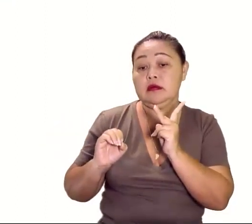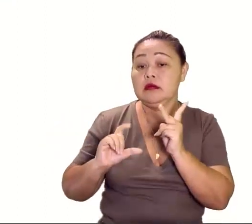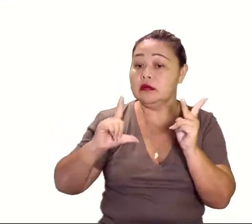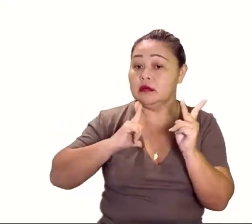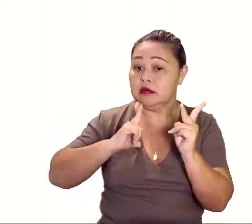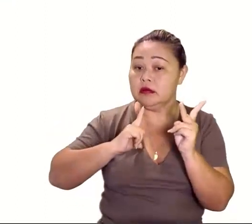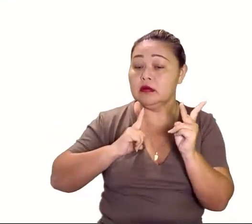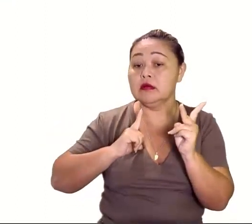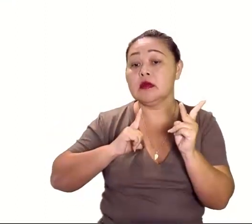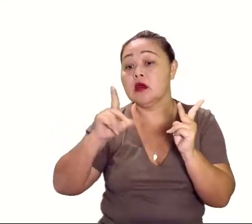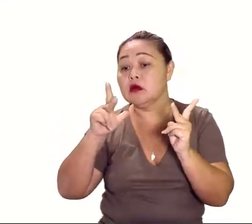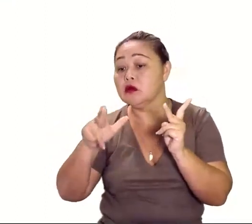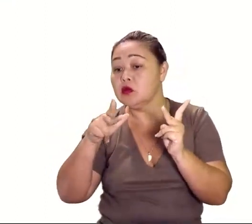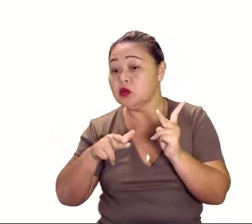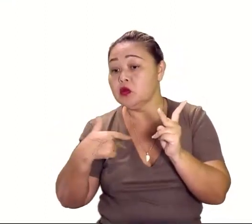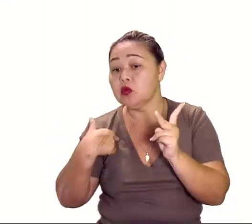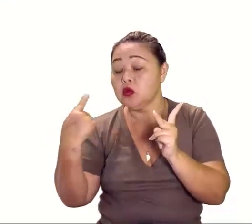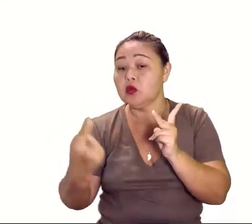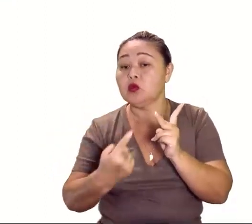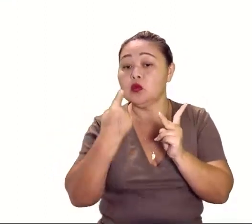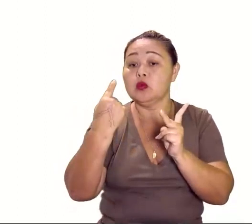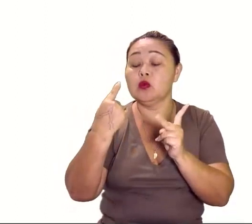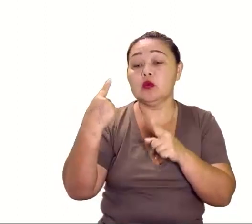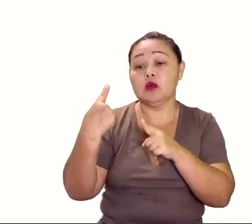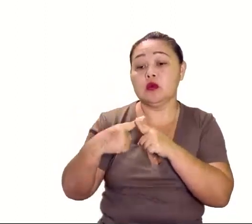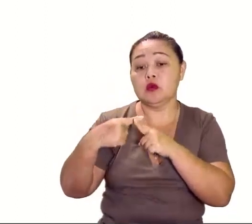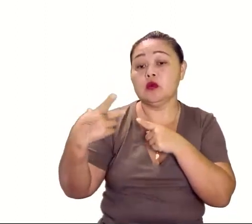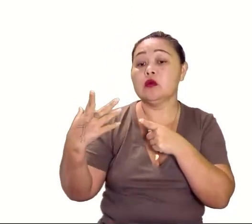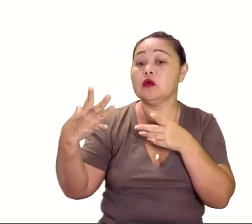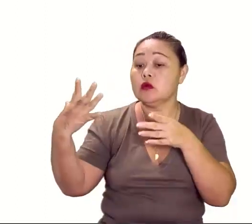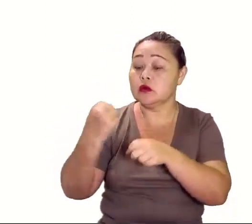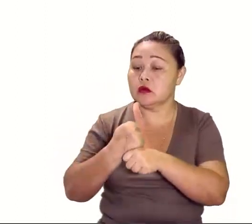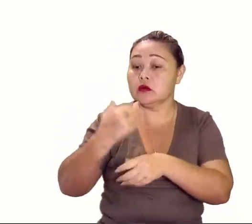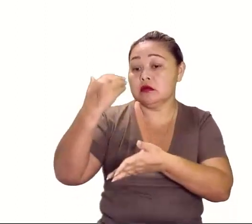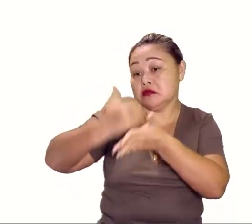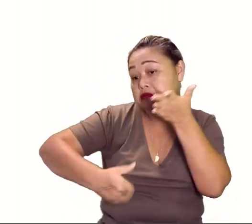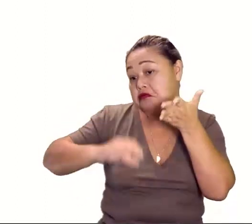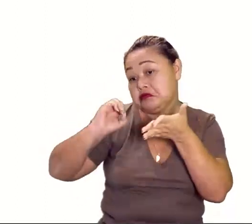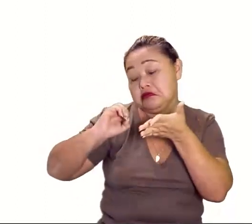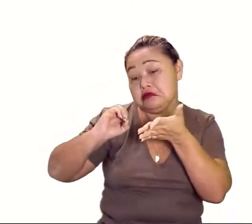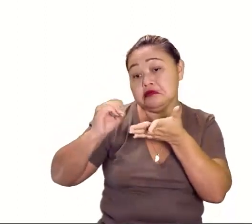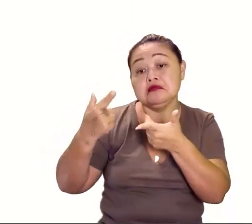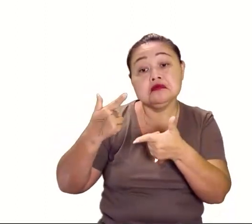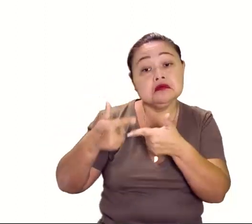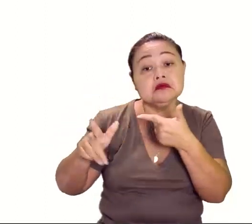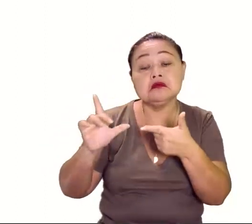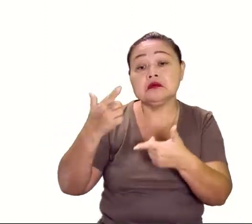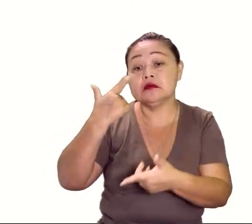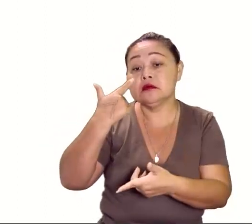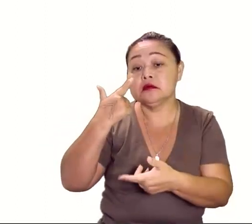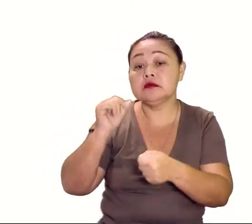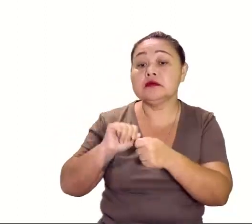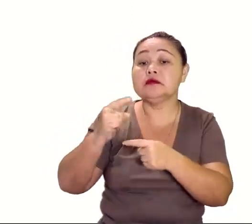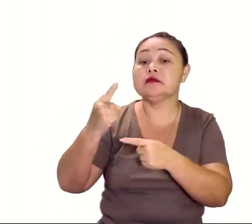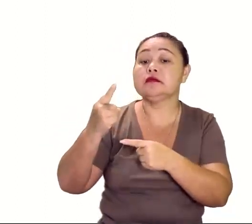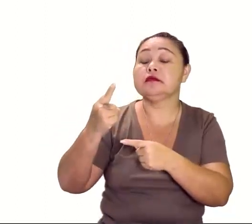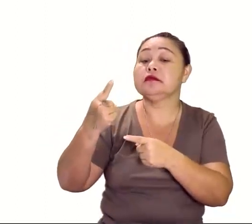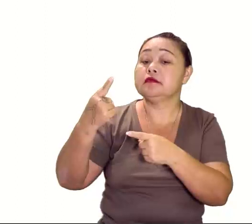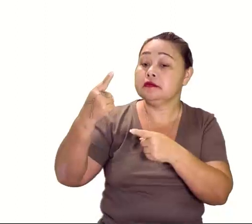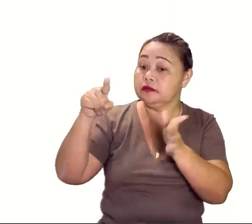respostas iguais, como se fosse uma só? Isso. Porque somar com 0 ou diminuir de 0 não faz diferença. Coisa. Então, vamos lá. Menos com